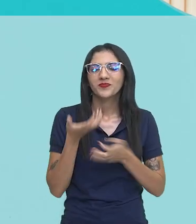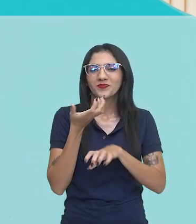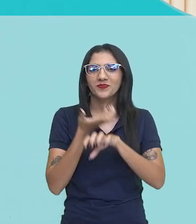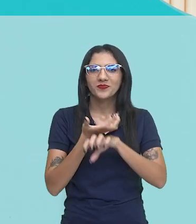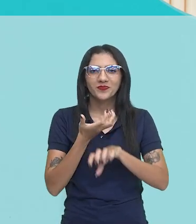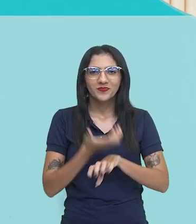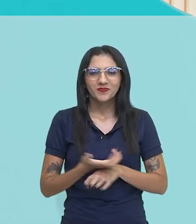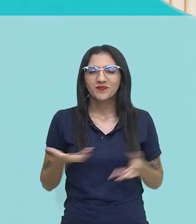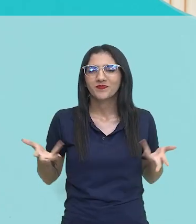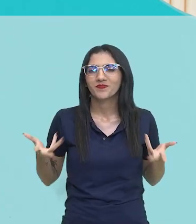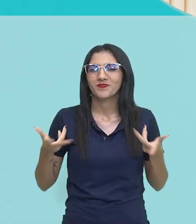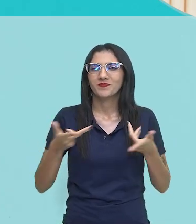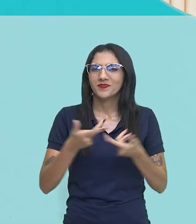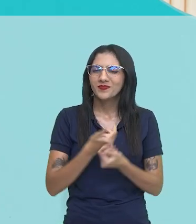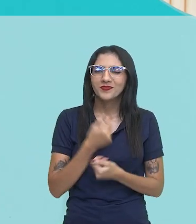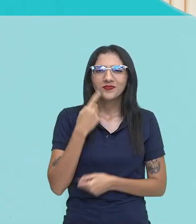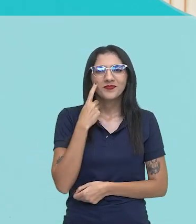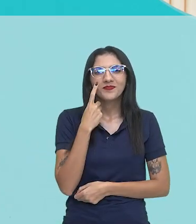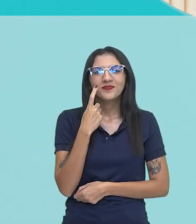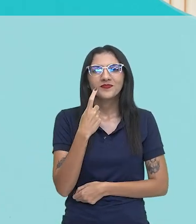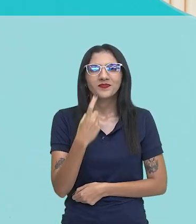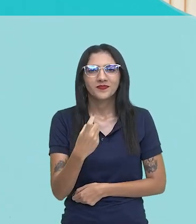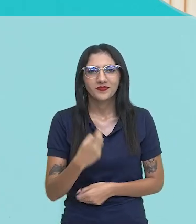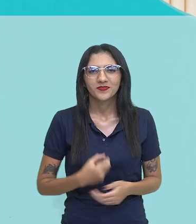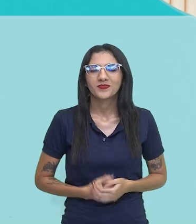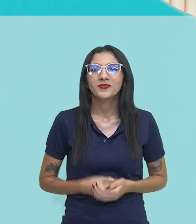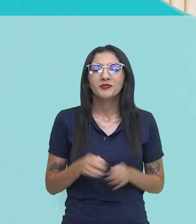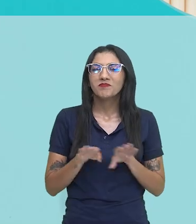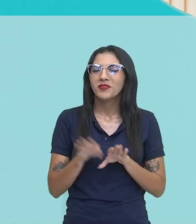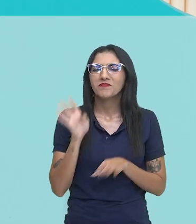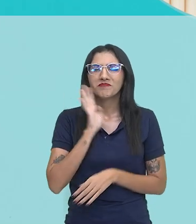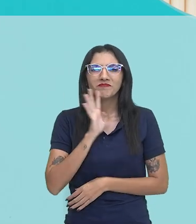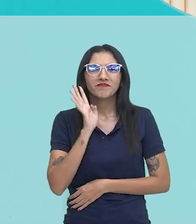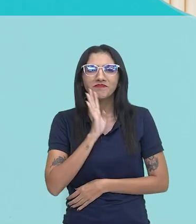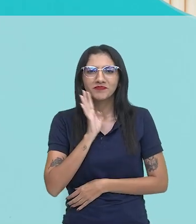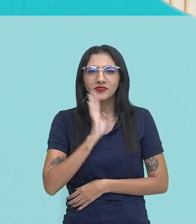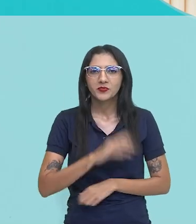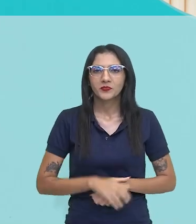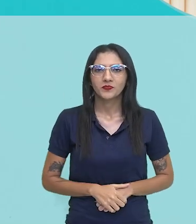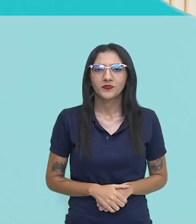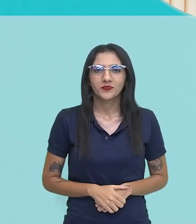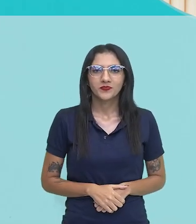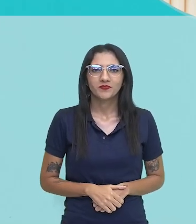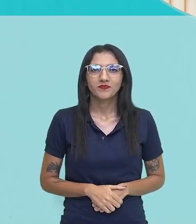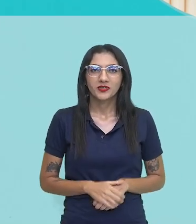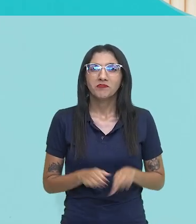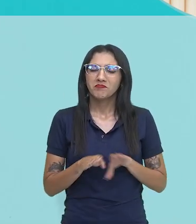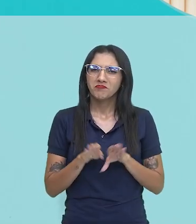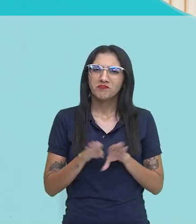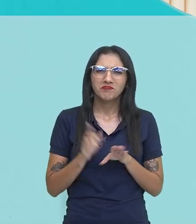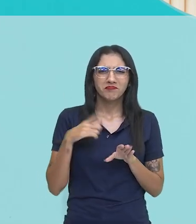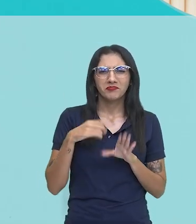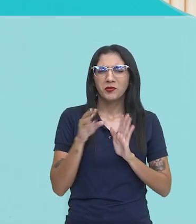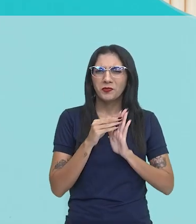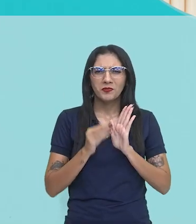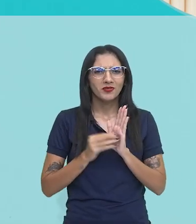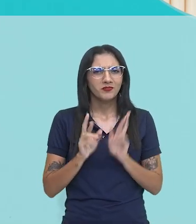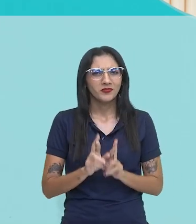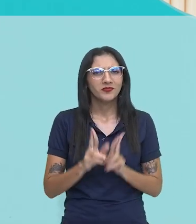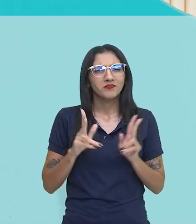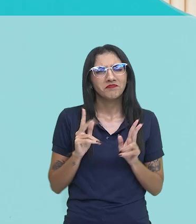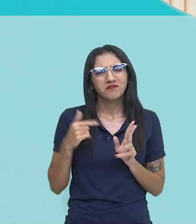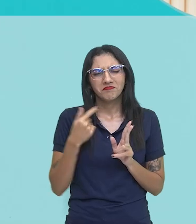matéria tão interessante, tão divertida, não é mesmo? E tão diferente, uma vez que a gente